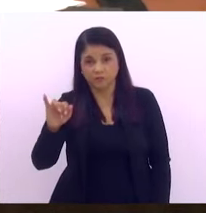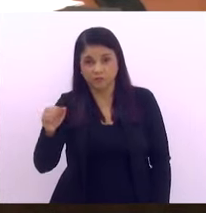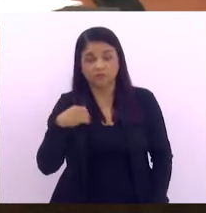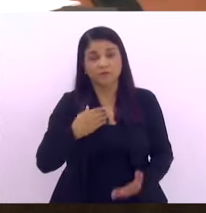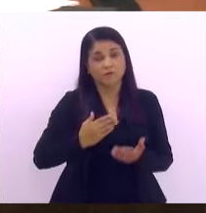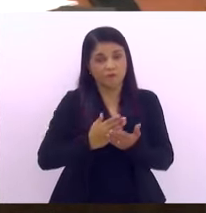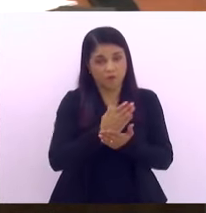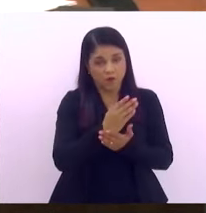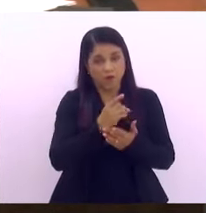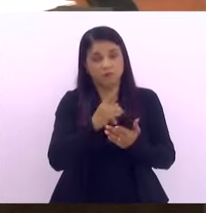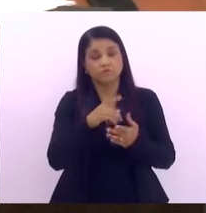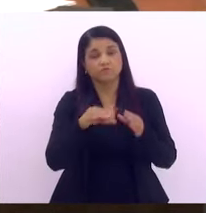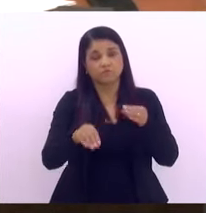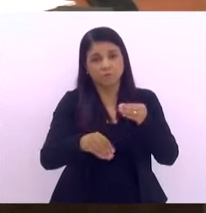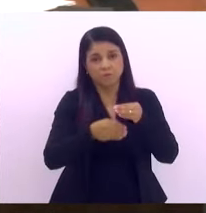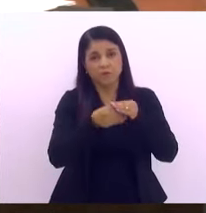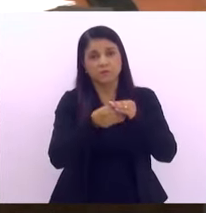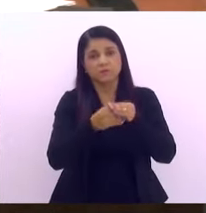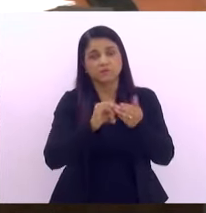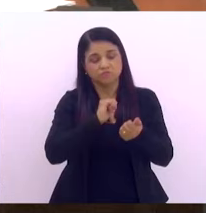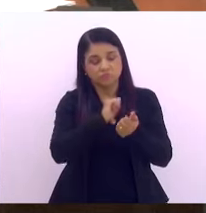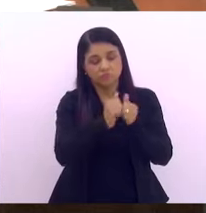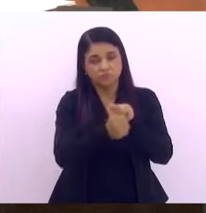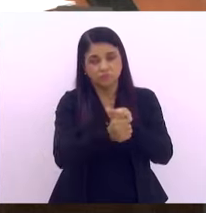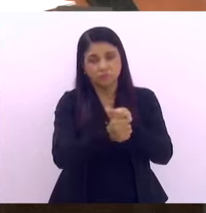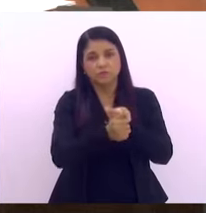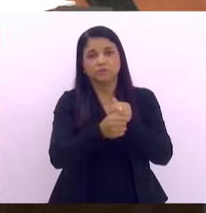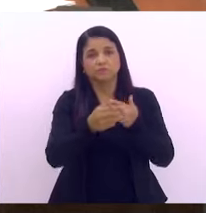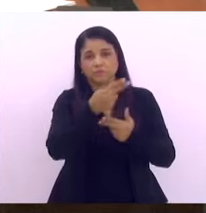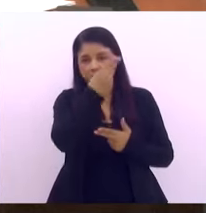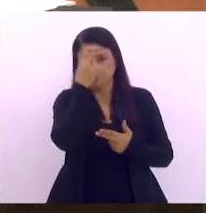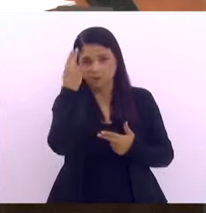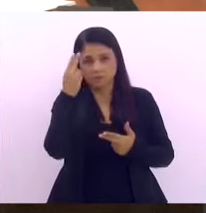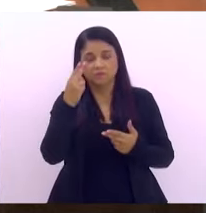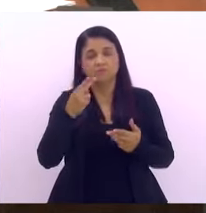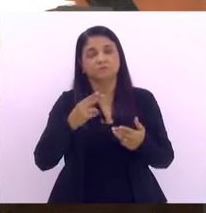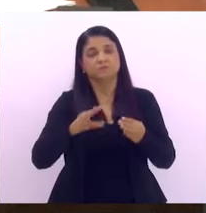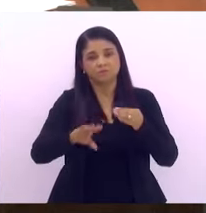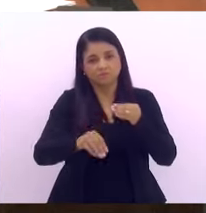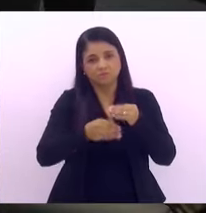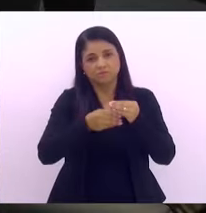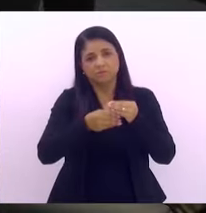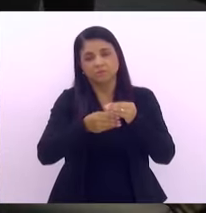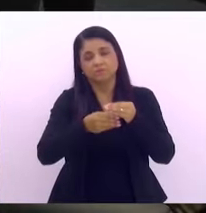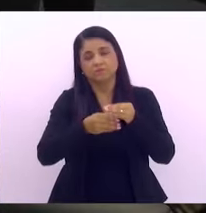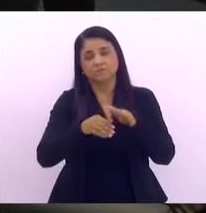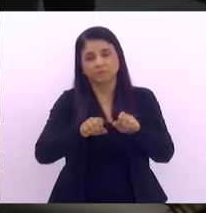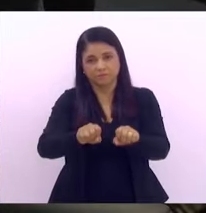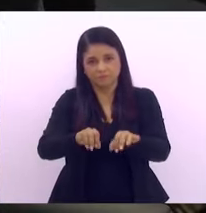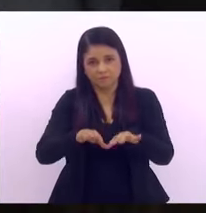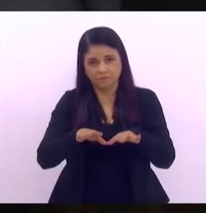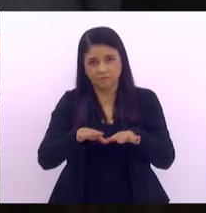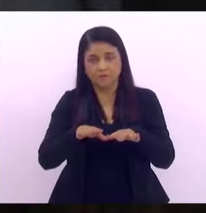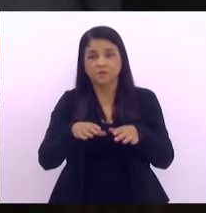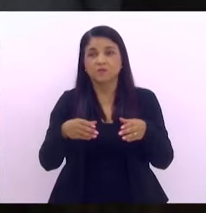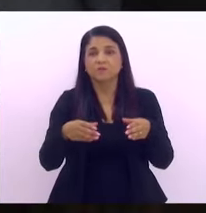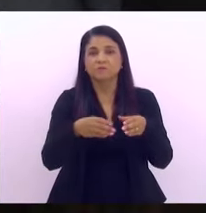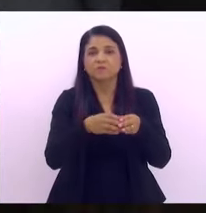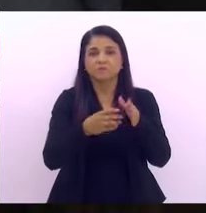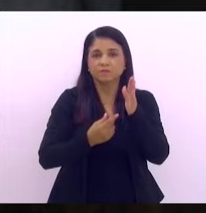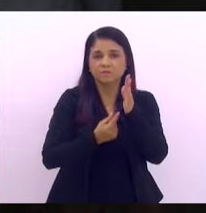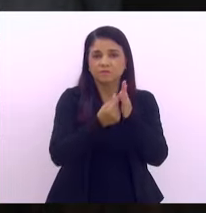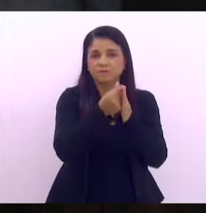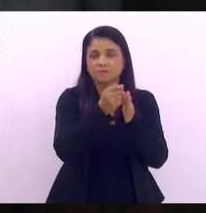favorável com o parecer da Comissão de Esporte e Lazer, favorável às emendas de plenário. Pela Comissão de